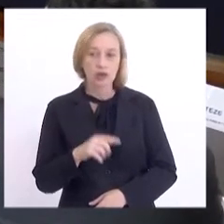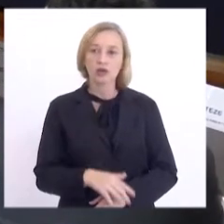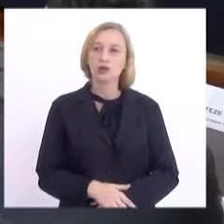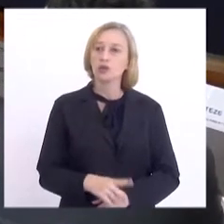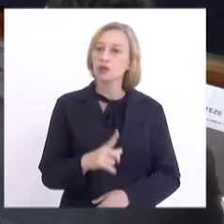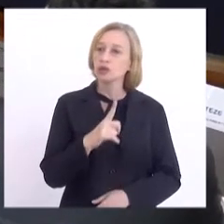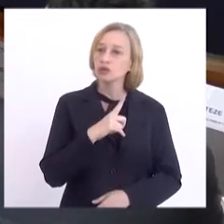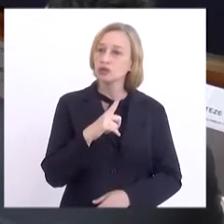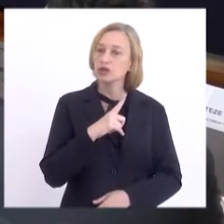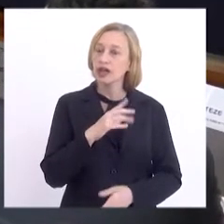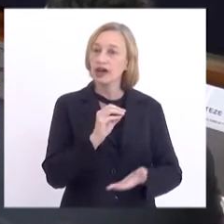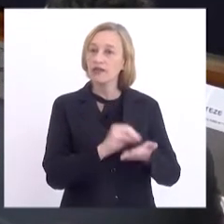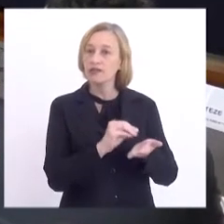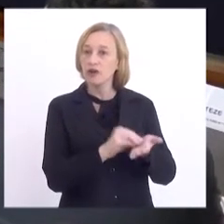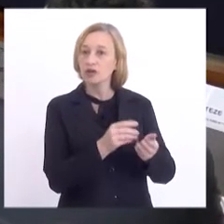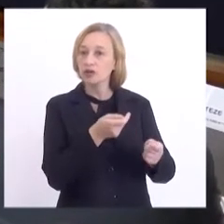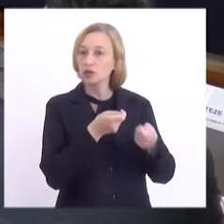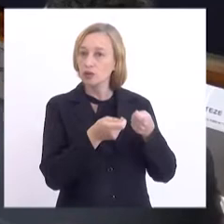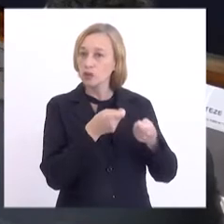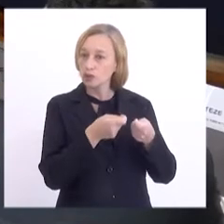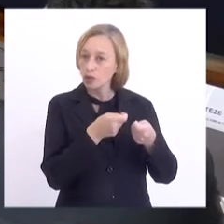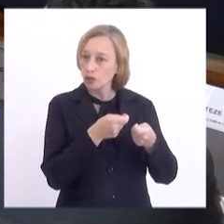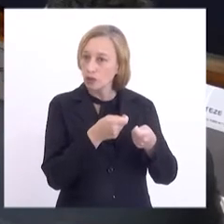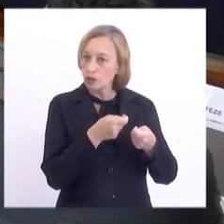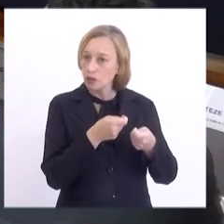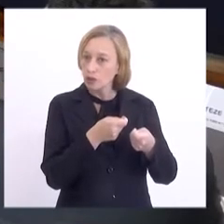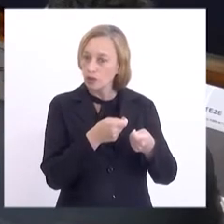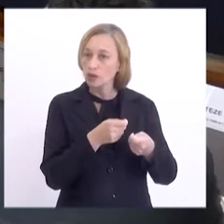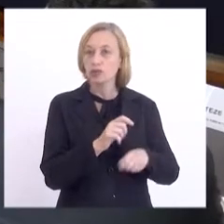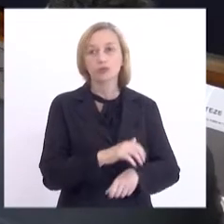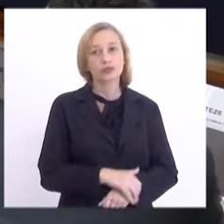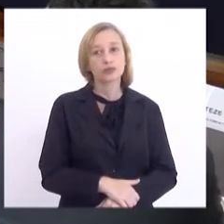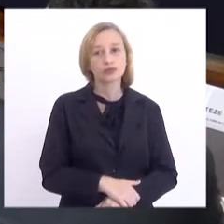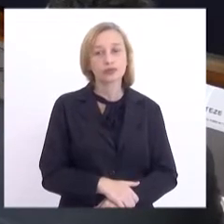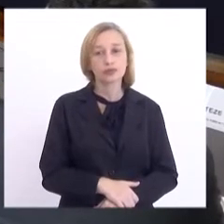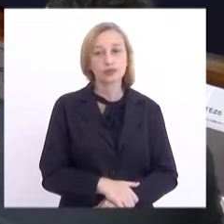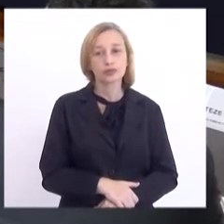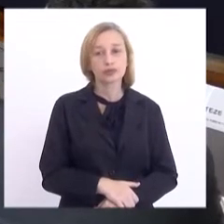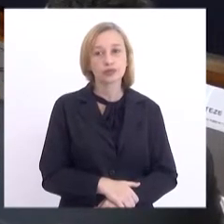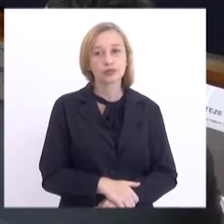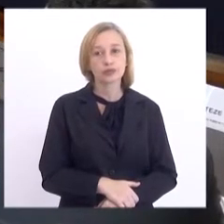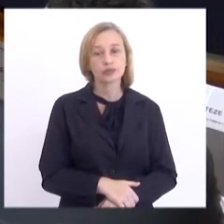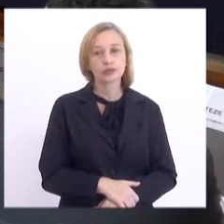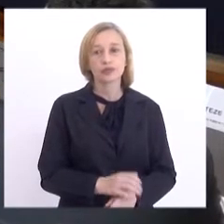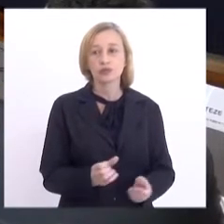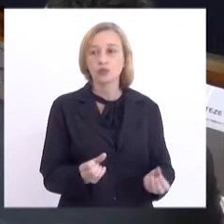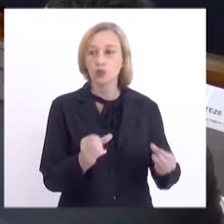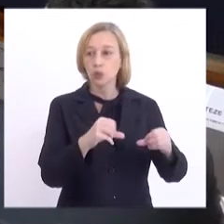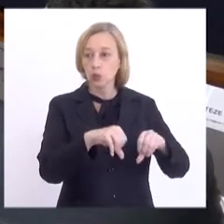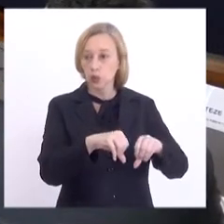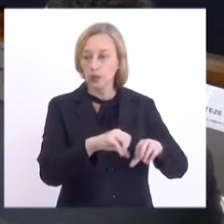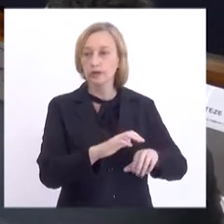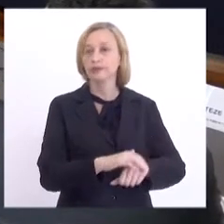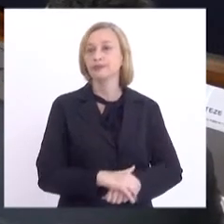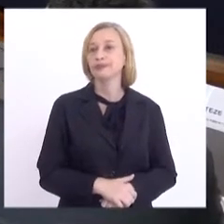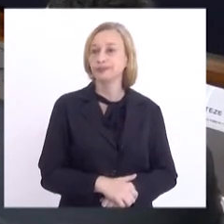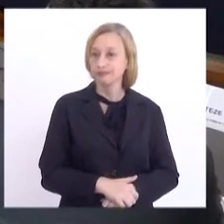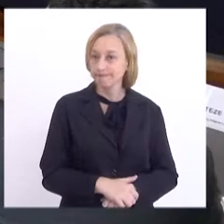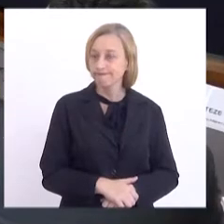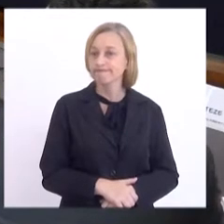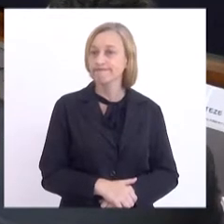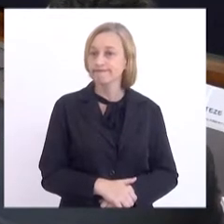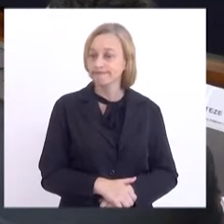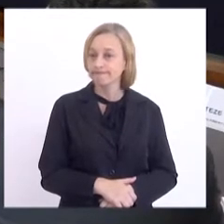existe o descontrole o horário é pilhado e